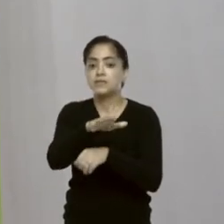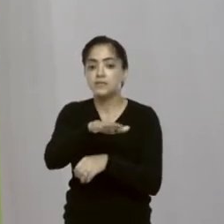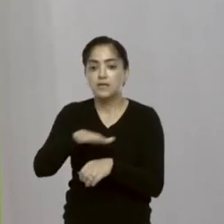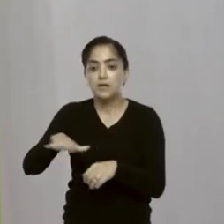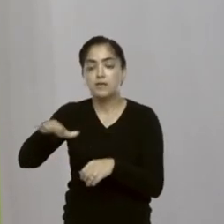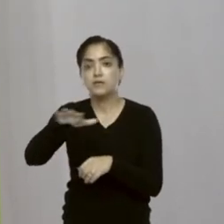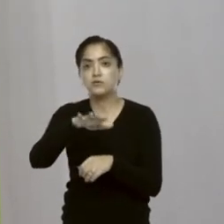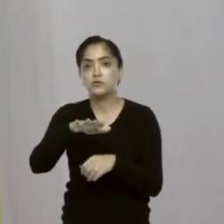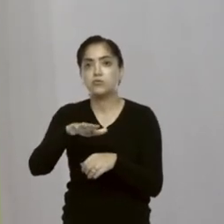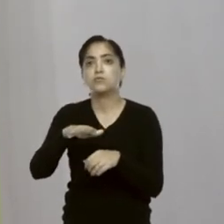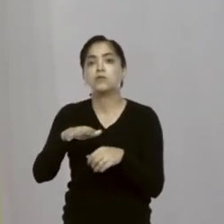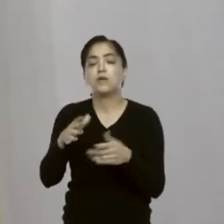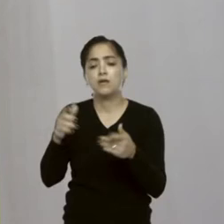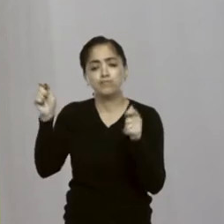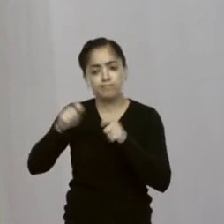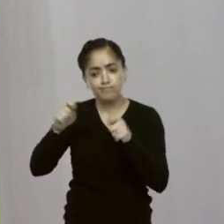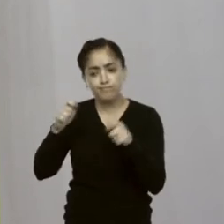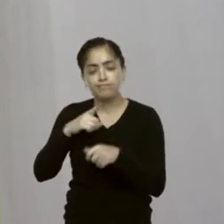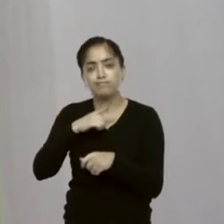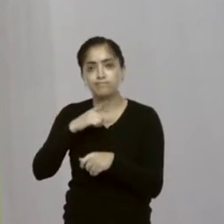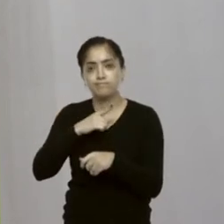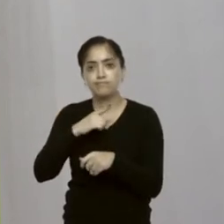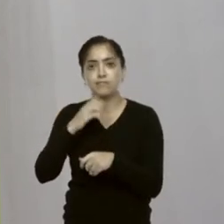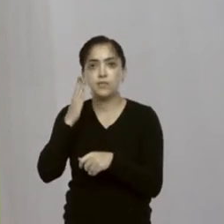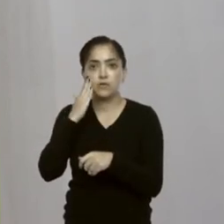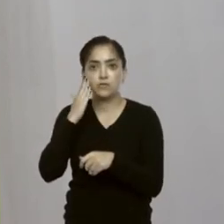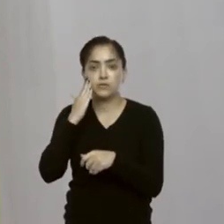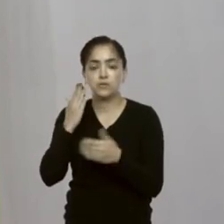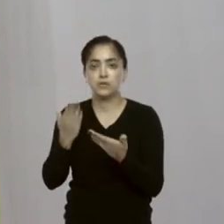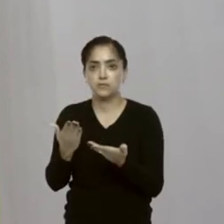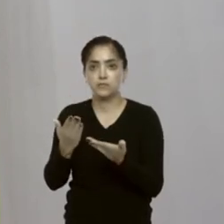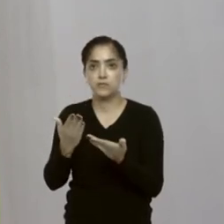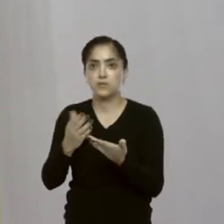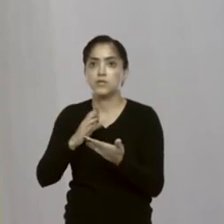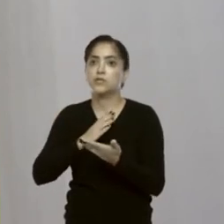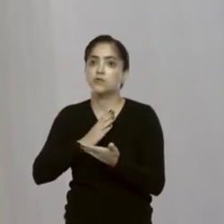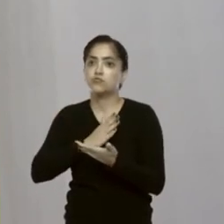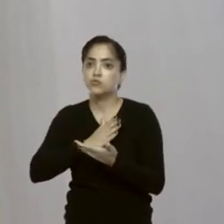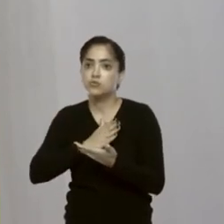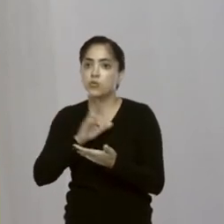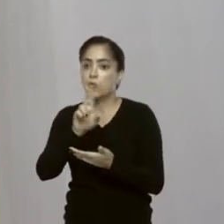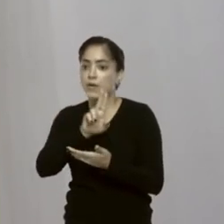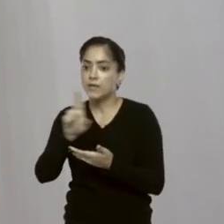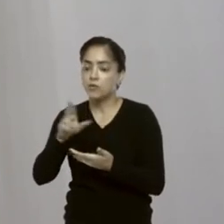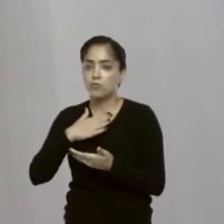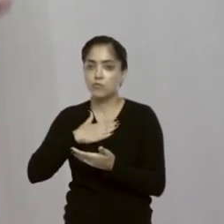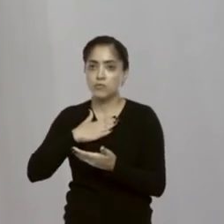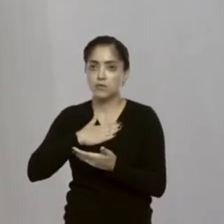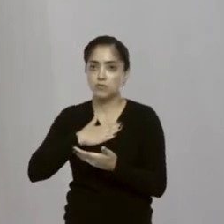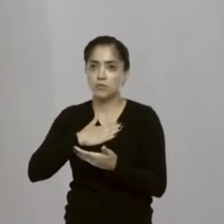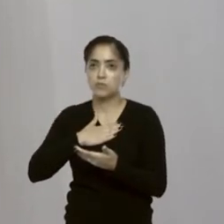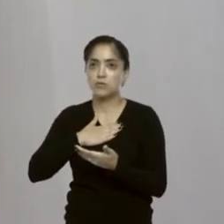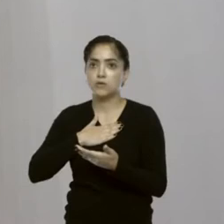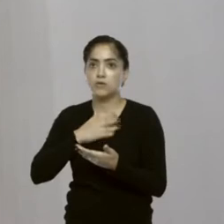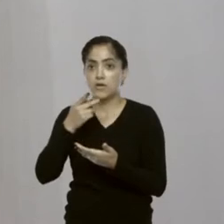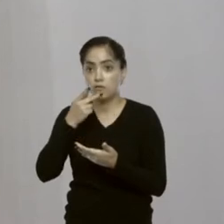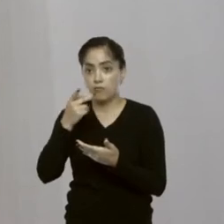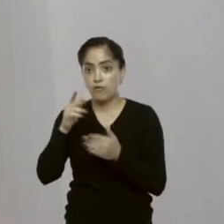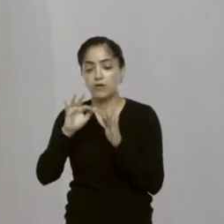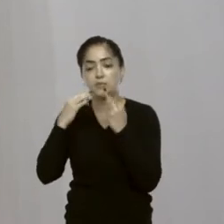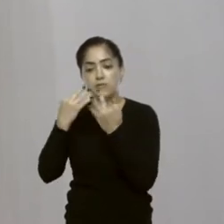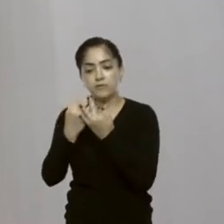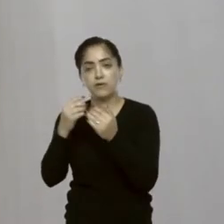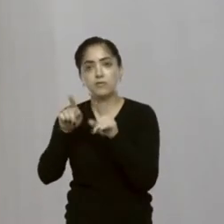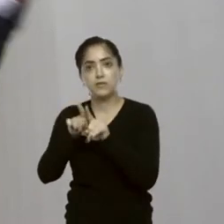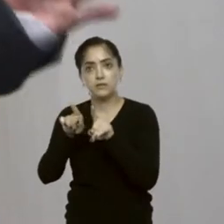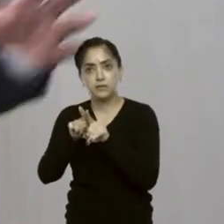eu sei que tu tens competência para isso. Deputado Felipe, de coração, em nome da minha pessoa, e falo da minha família também,